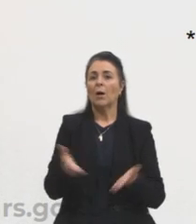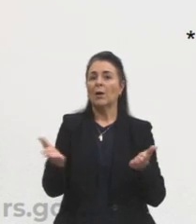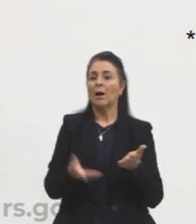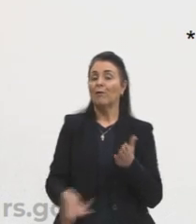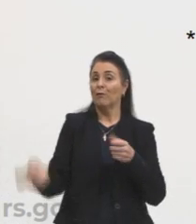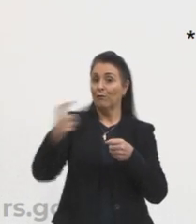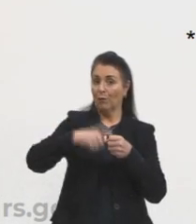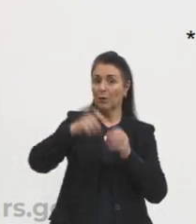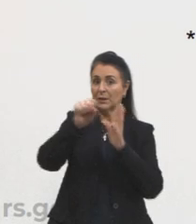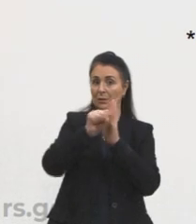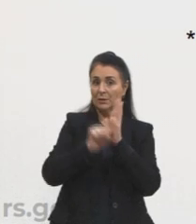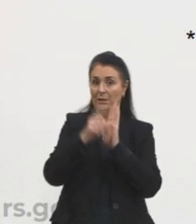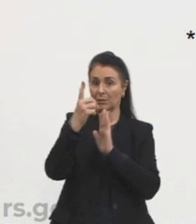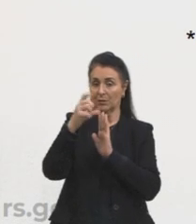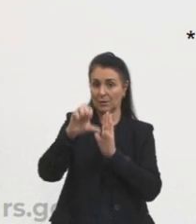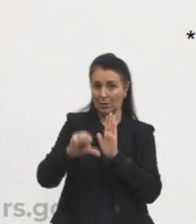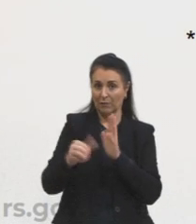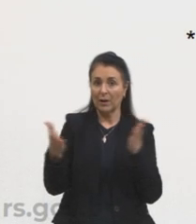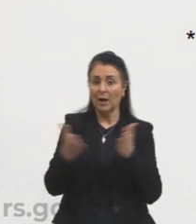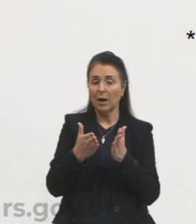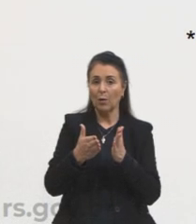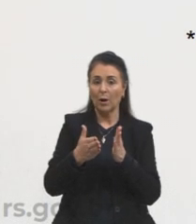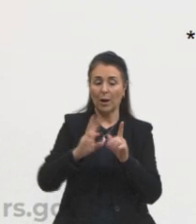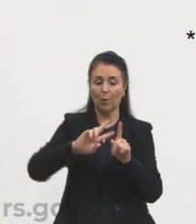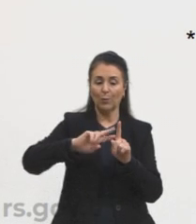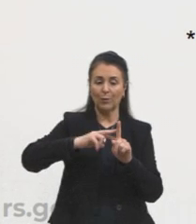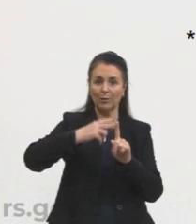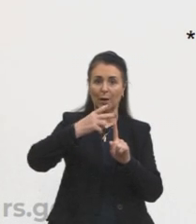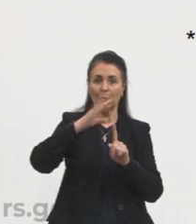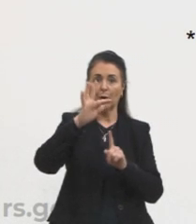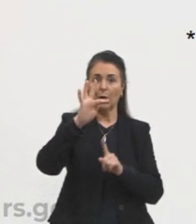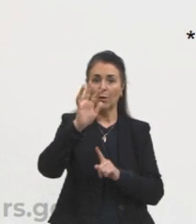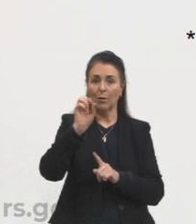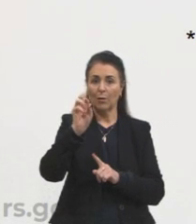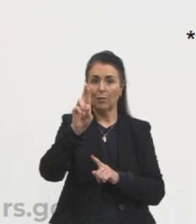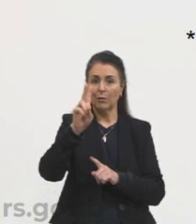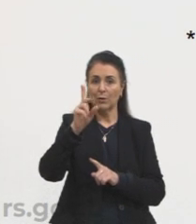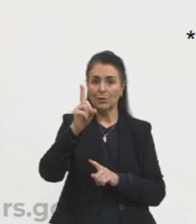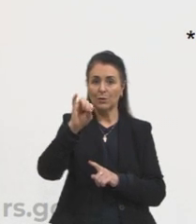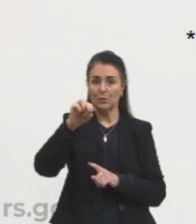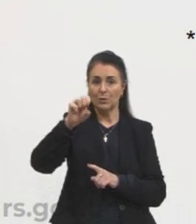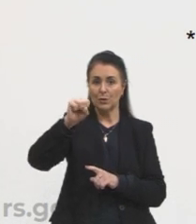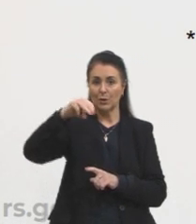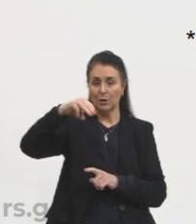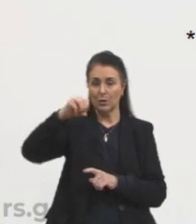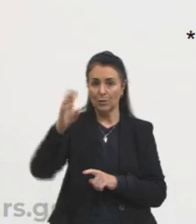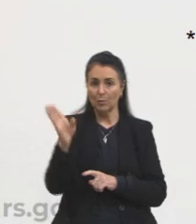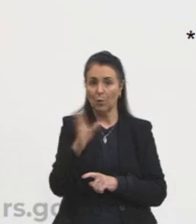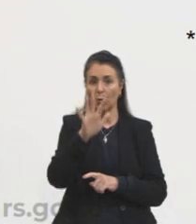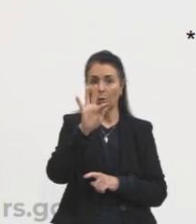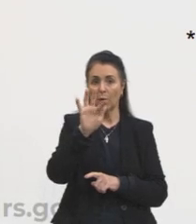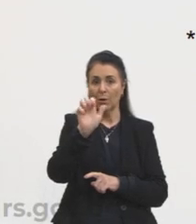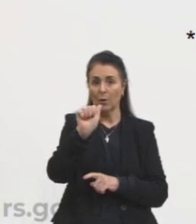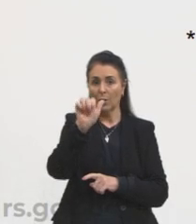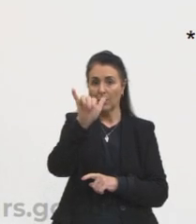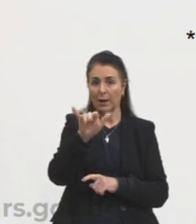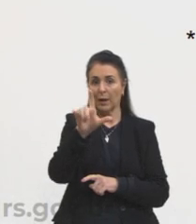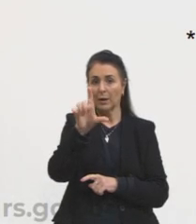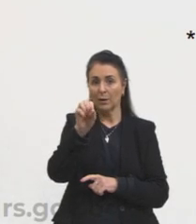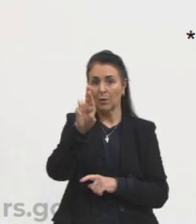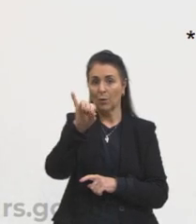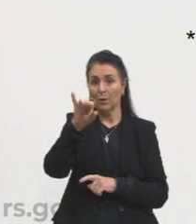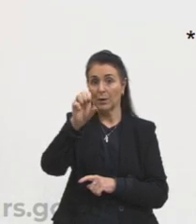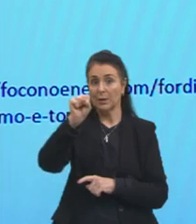19 o fordismo e fordismo toyotismo e taylorismo e fordismo né então nessa